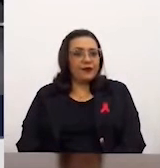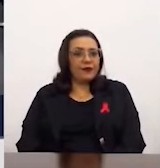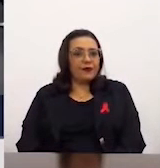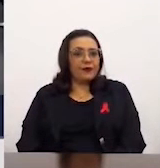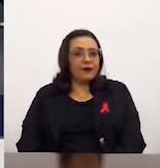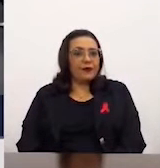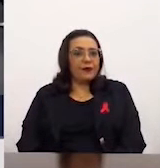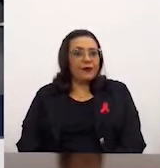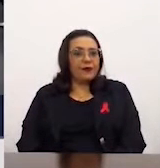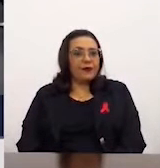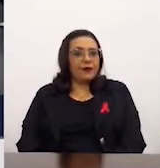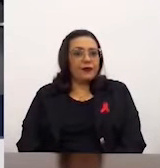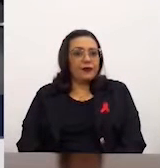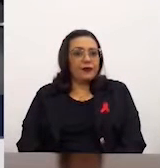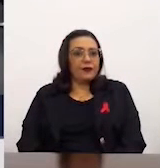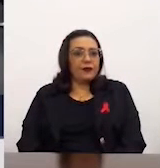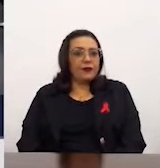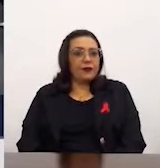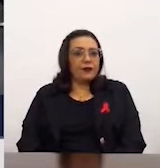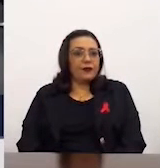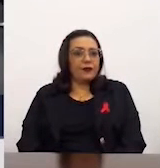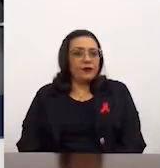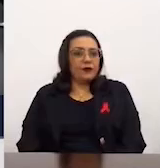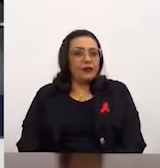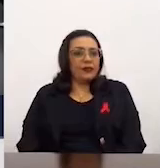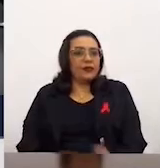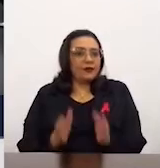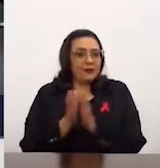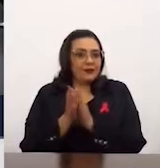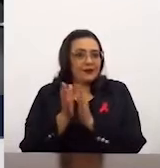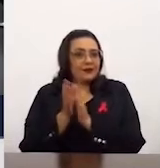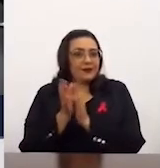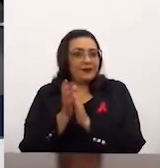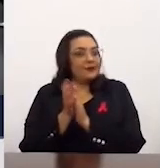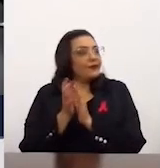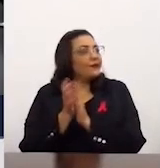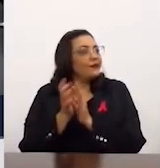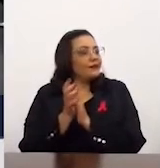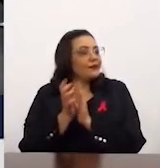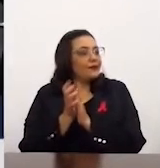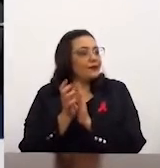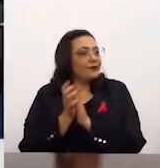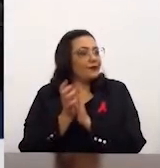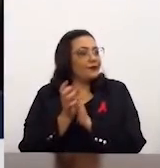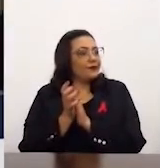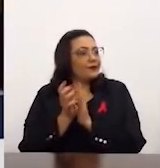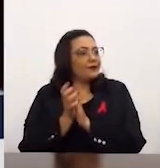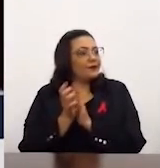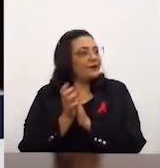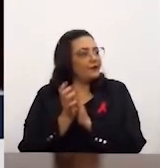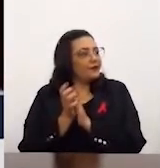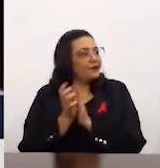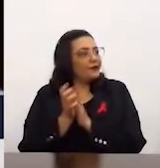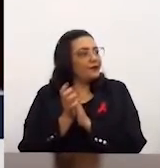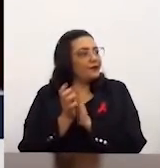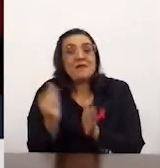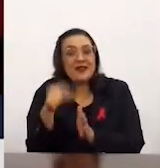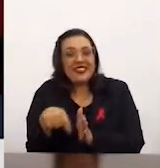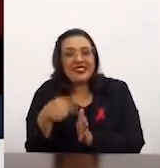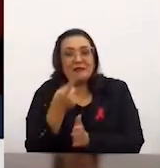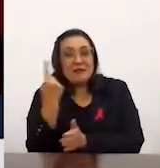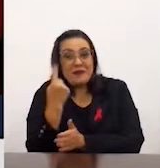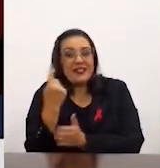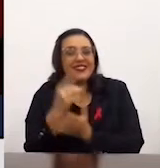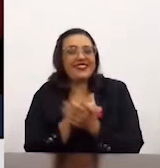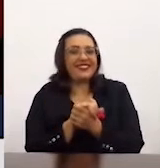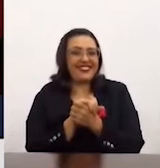de vigilância ambiental da Secretaria da Saúde por seu trabalho no combate à dengue e outras doenças no município.